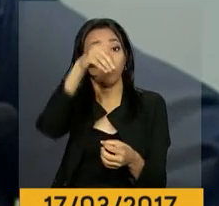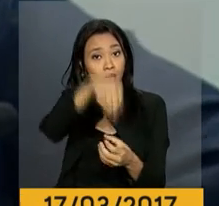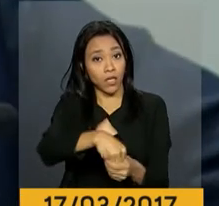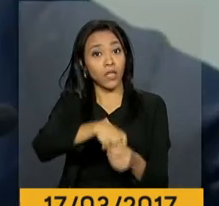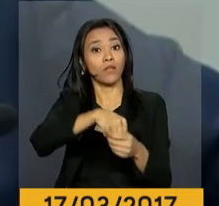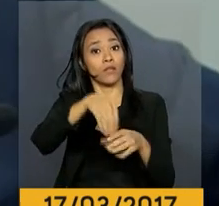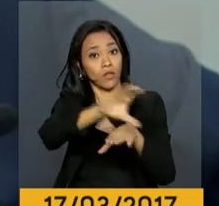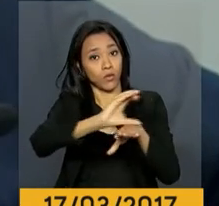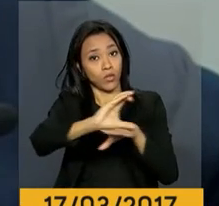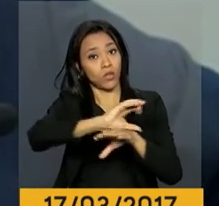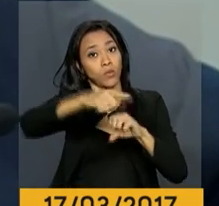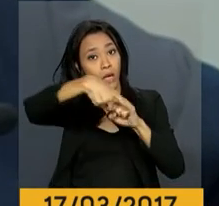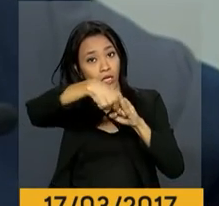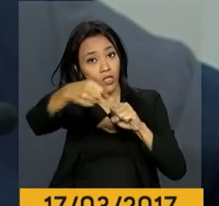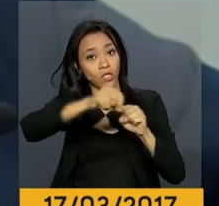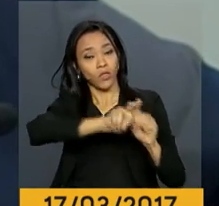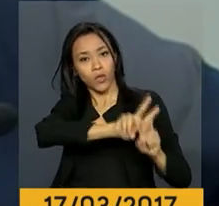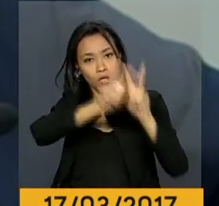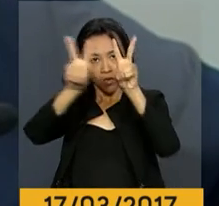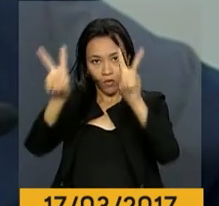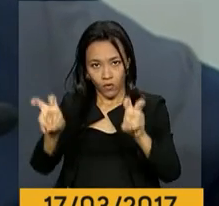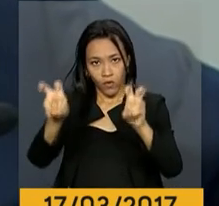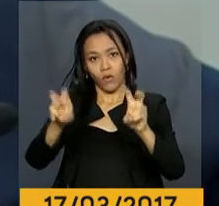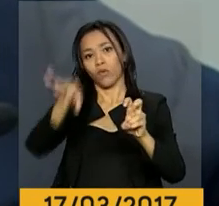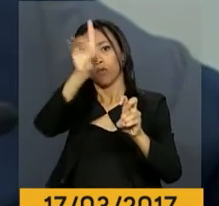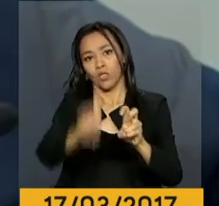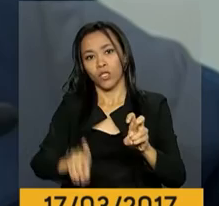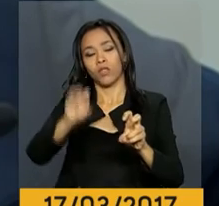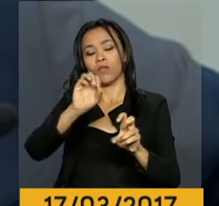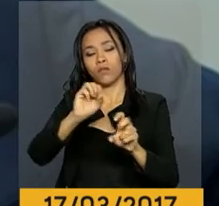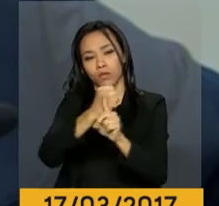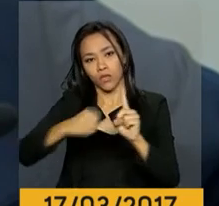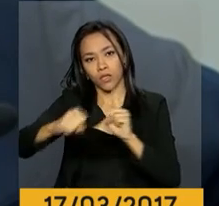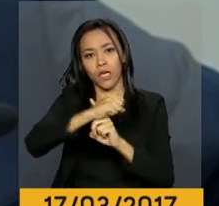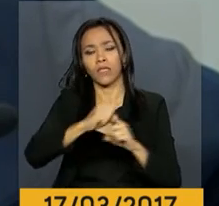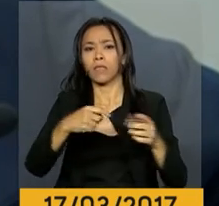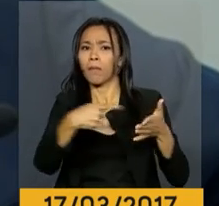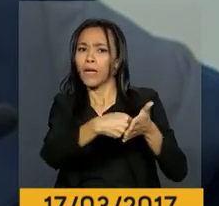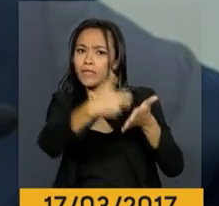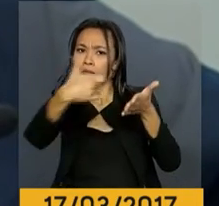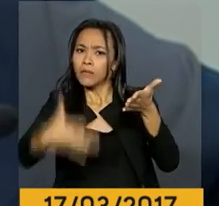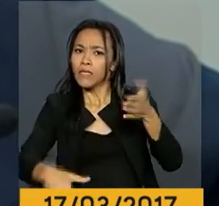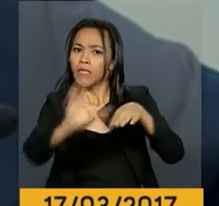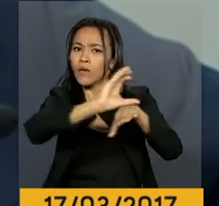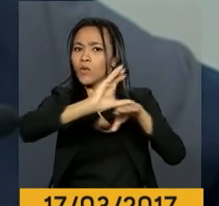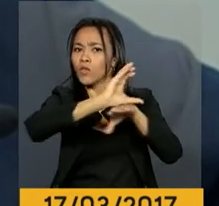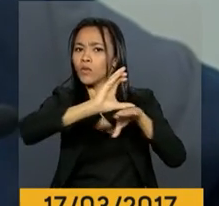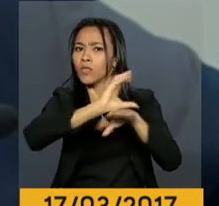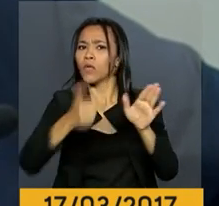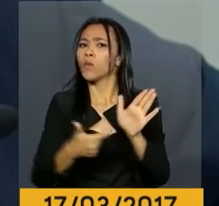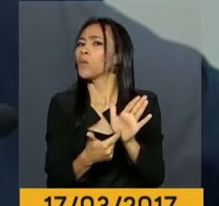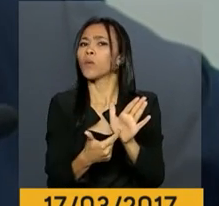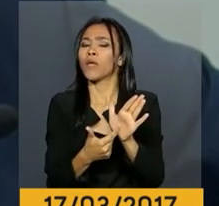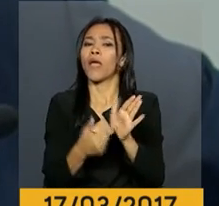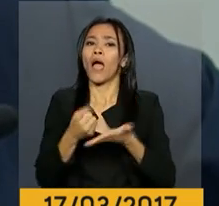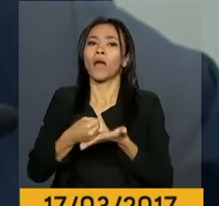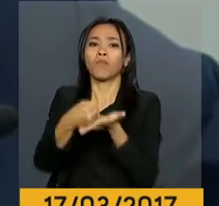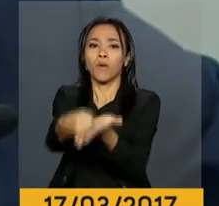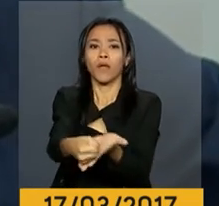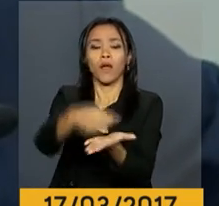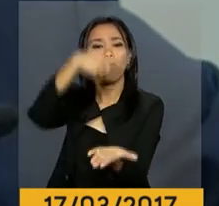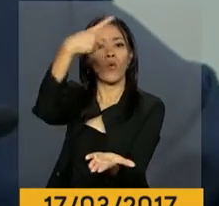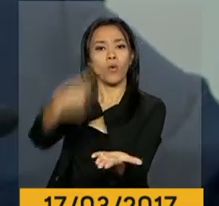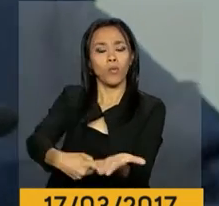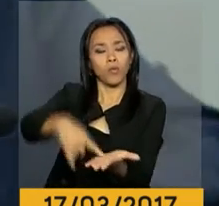no artigo referente aos direitos sociais. Mas a dicção constitucional foi para enaltecer o acordo